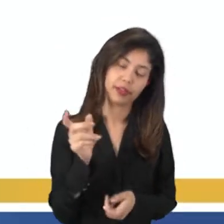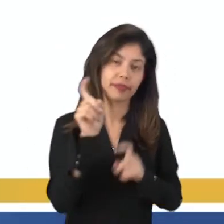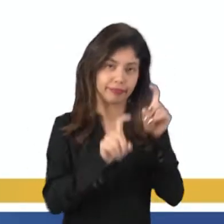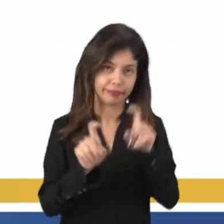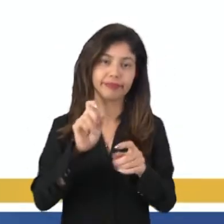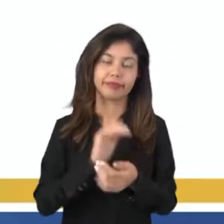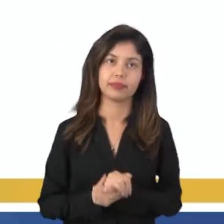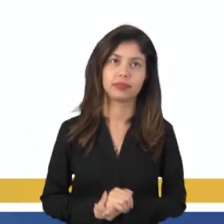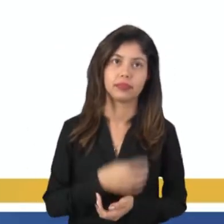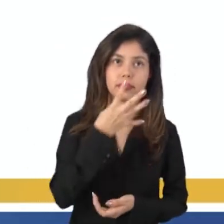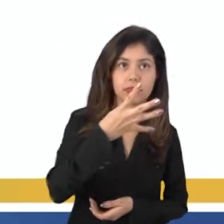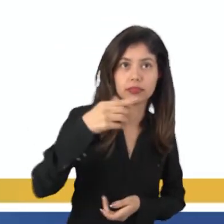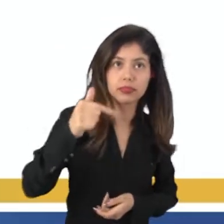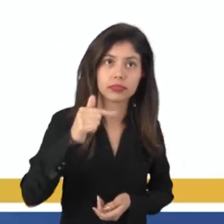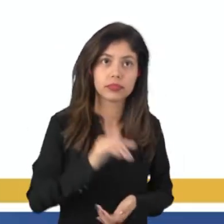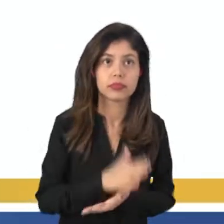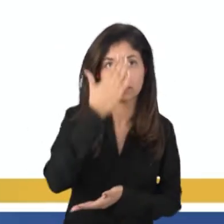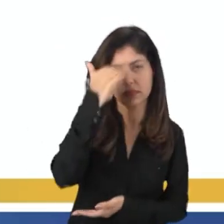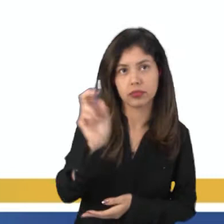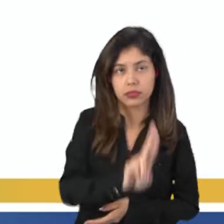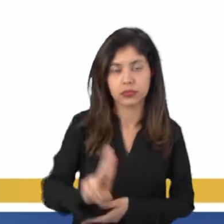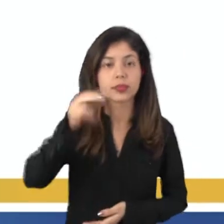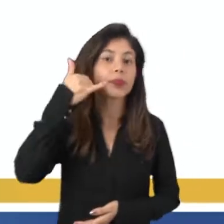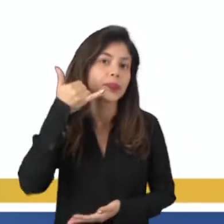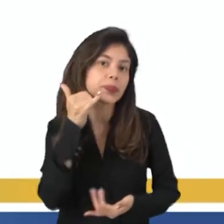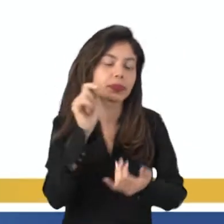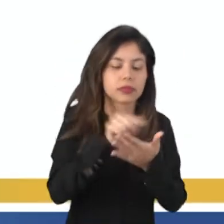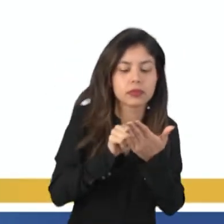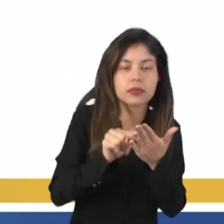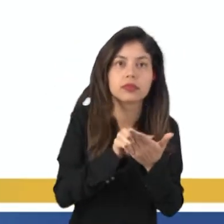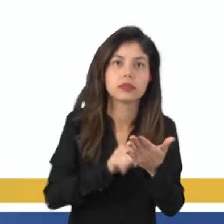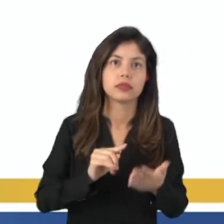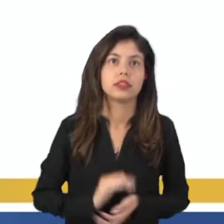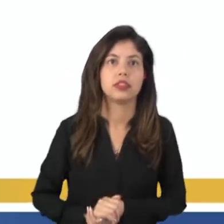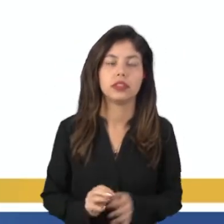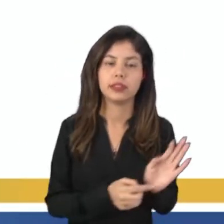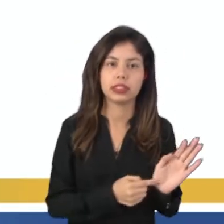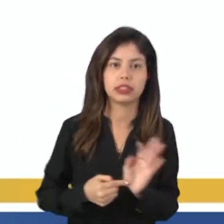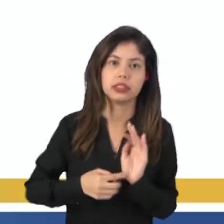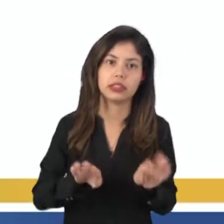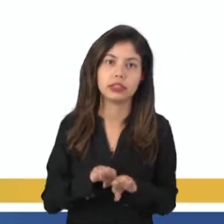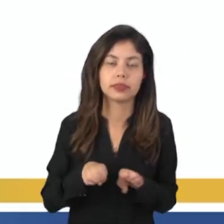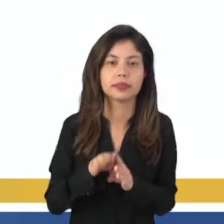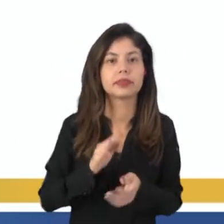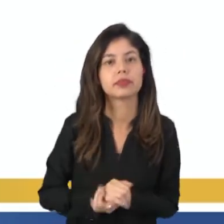computador. 47% sabe utilizar um smartphone. Desde pequeno,